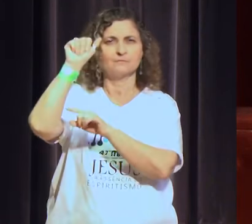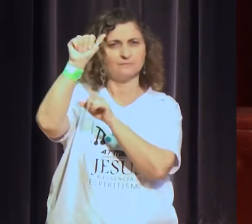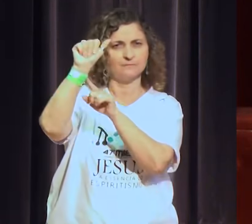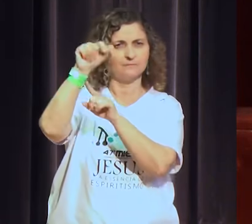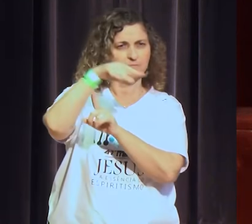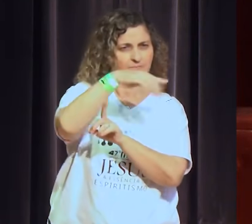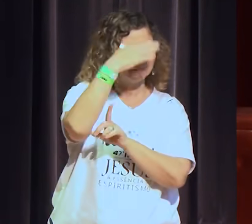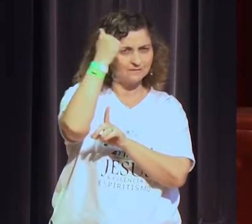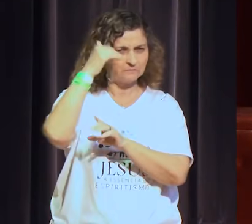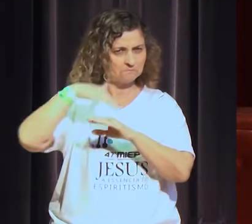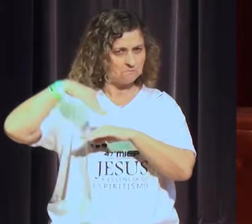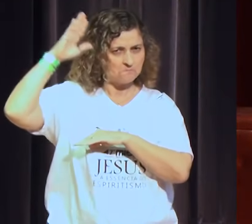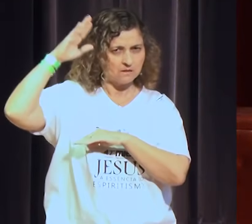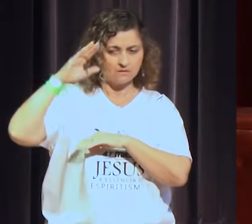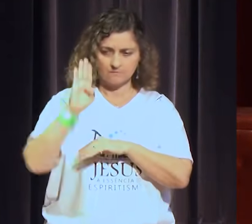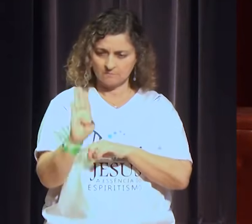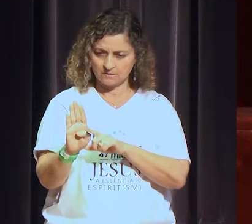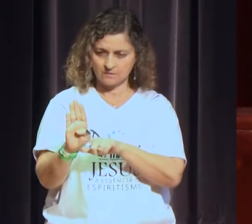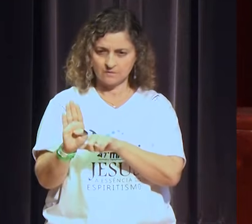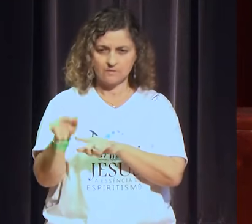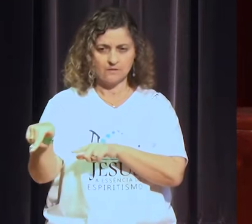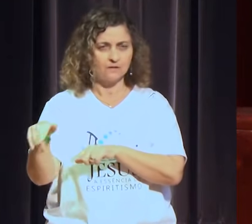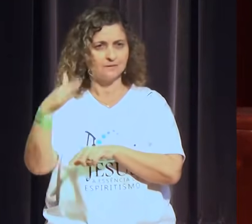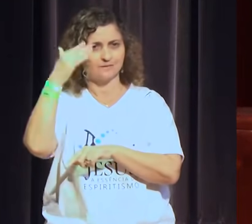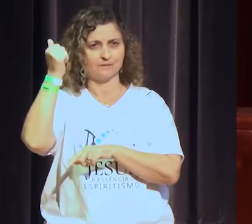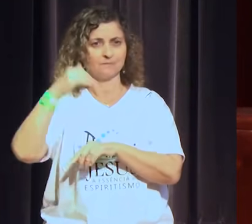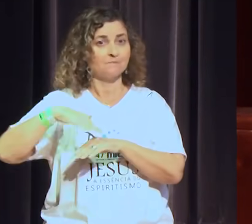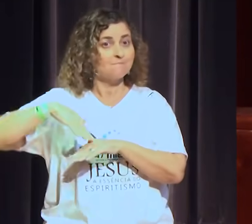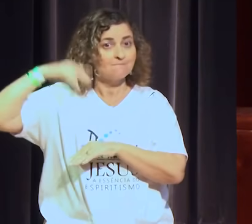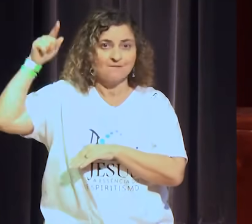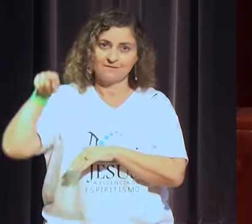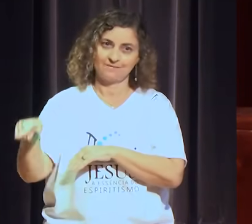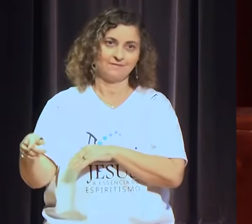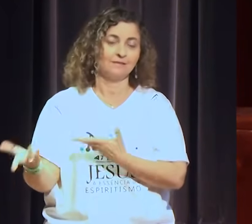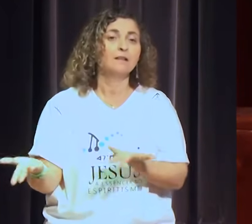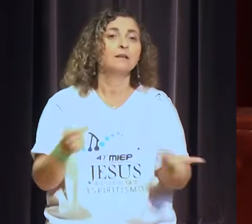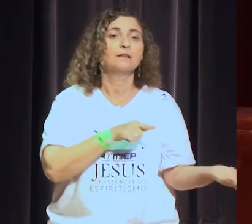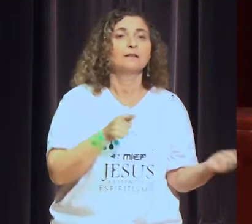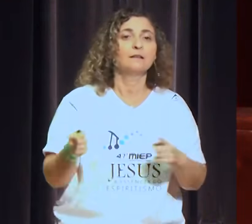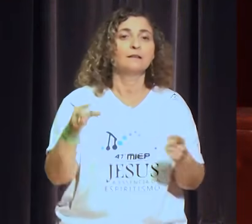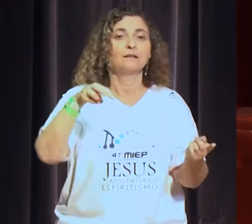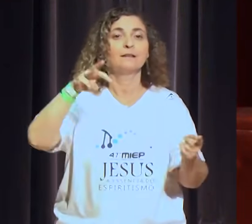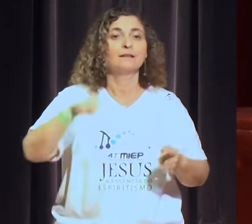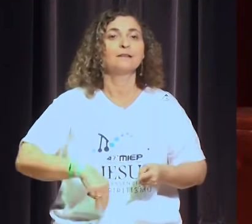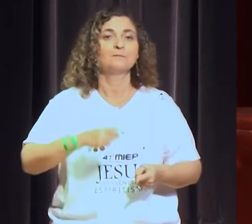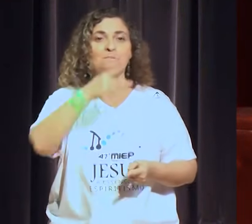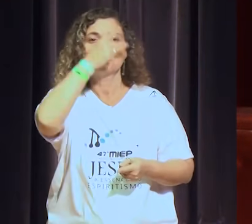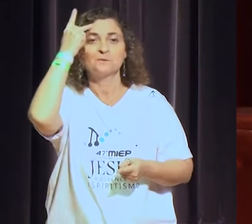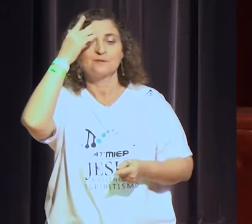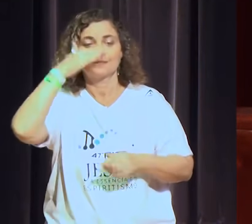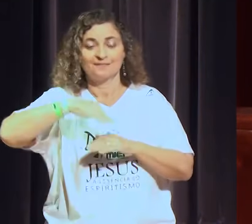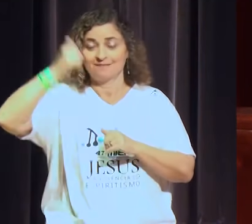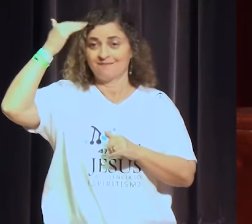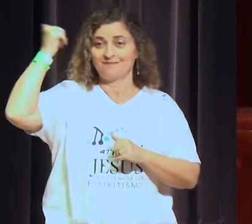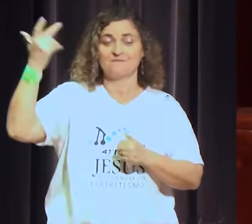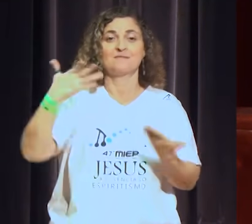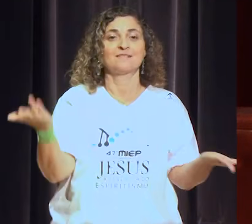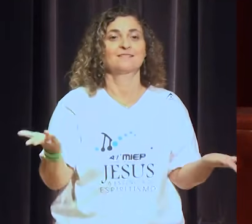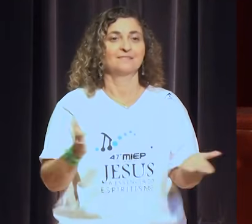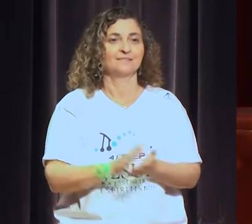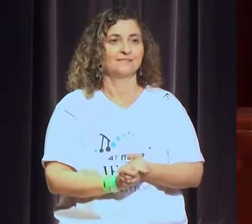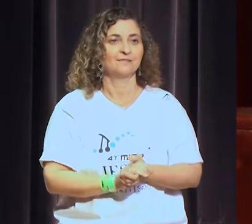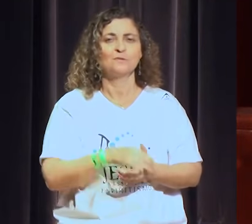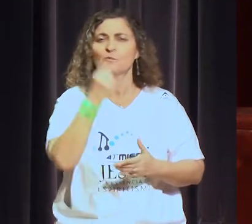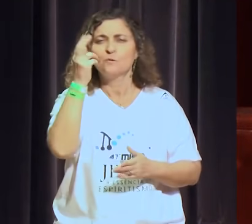Opção B. Opção A. Você sabe mais do que ele. Opção B, ele sabe mais do que você naquela